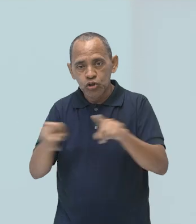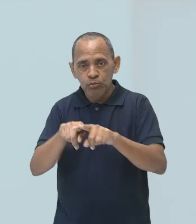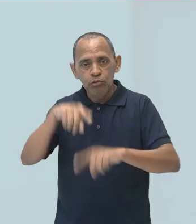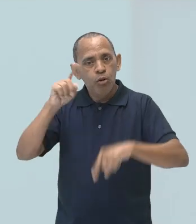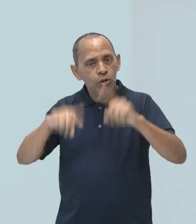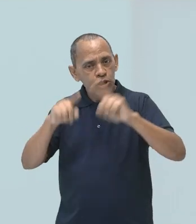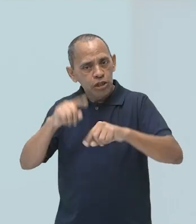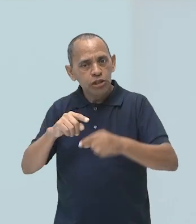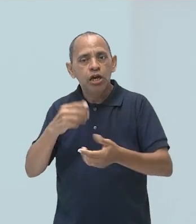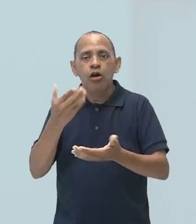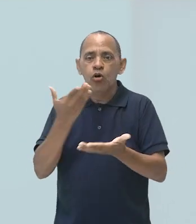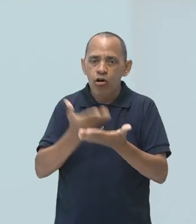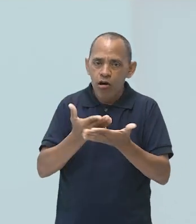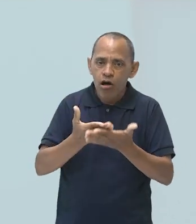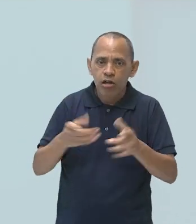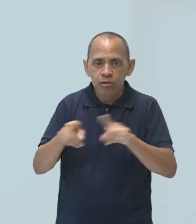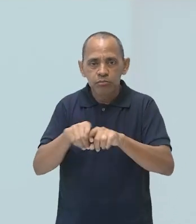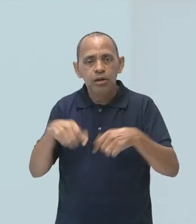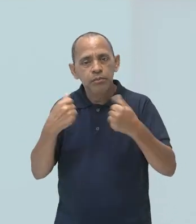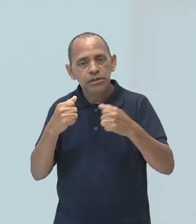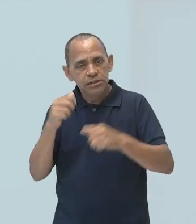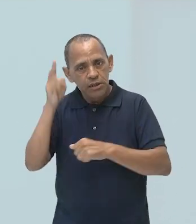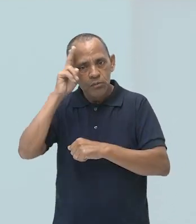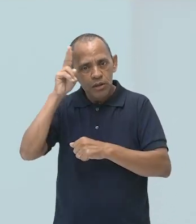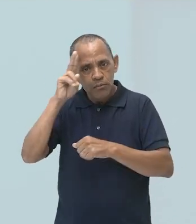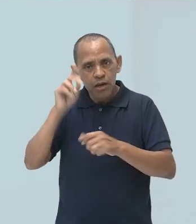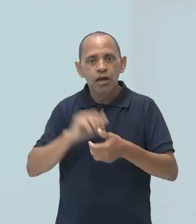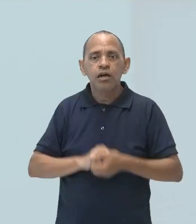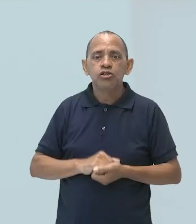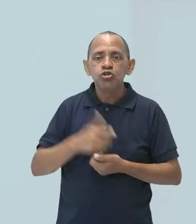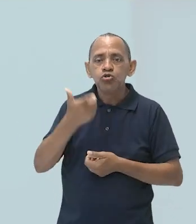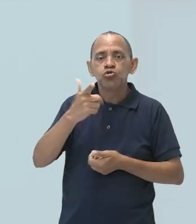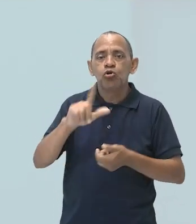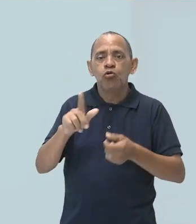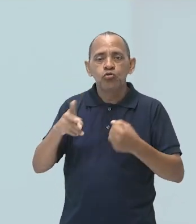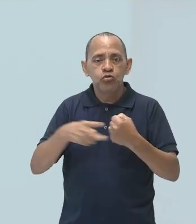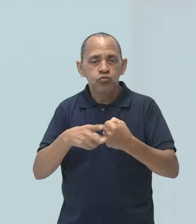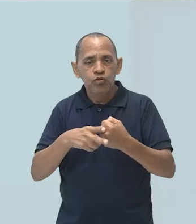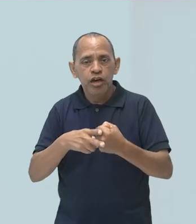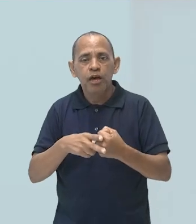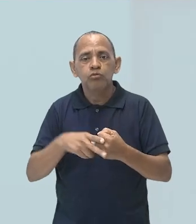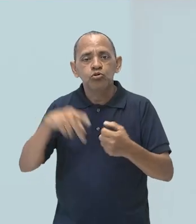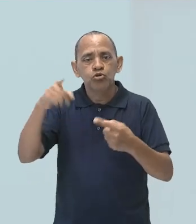mesmo, precisamos sempre relembrar sobre os verbos, as suas predicações, os elementos que